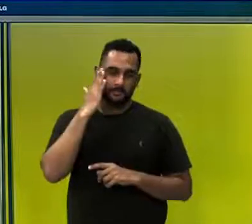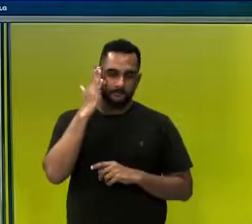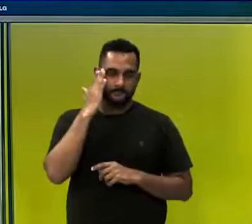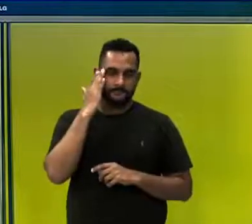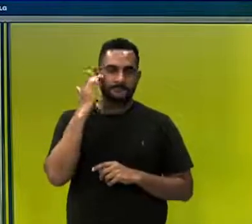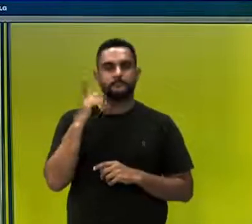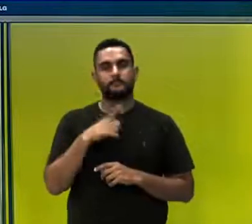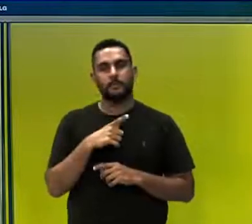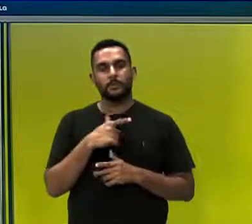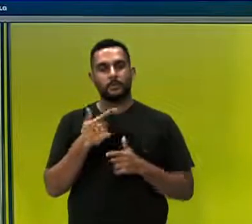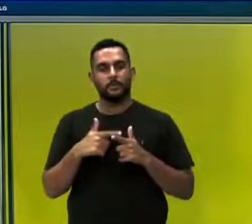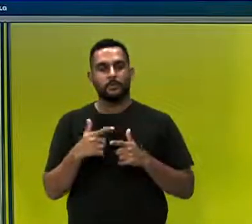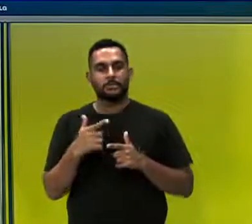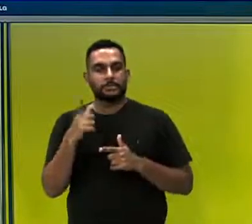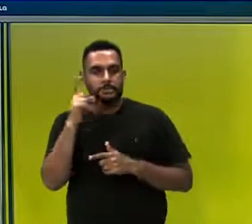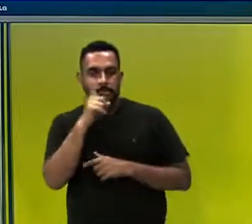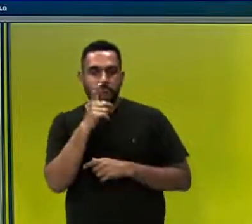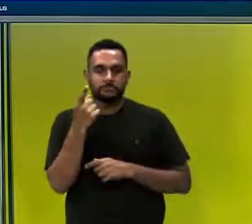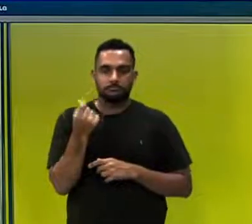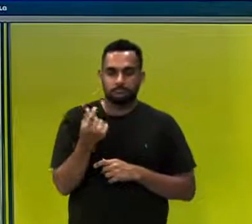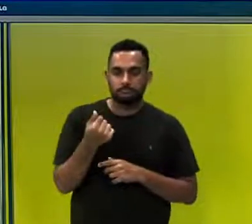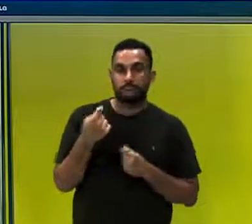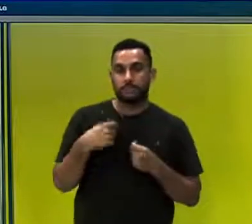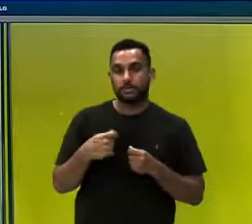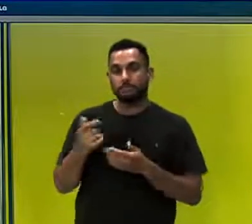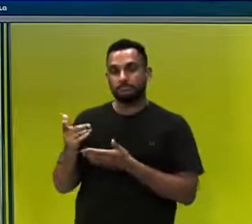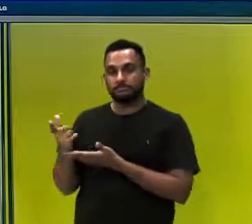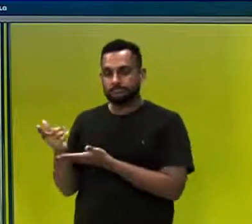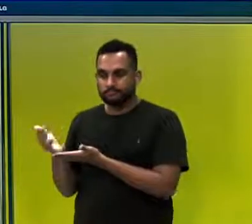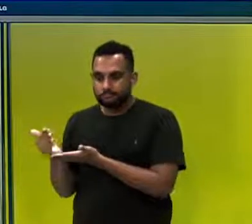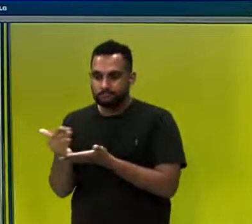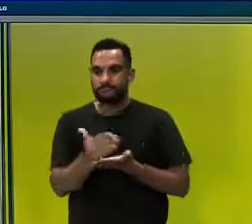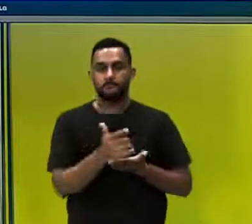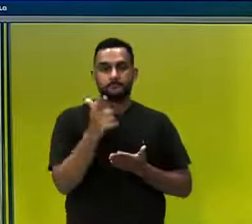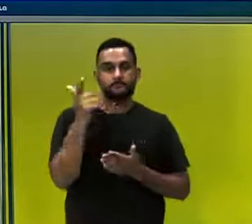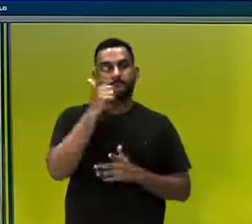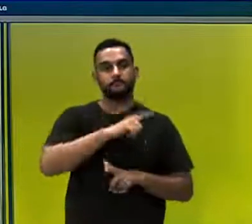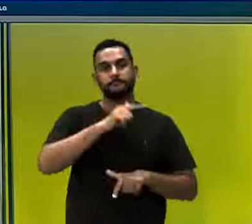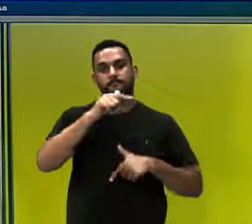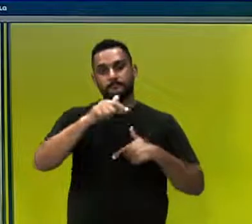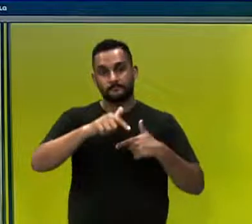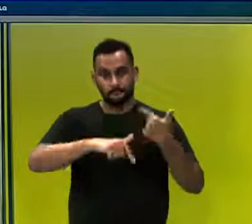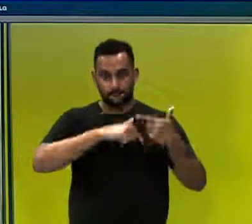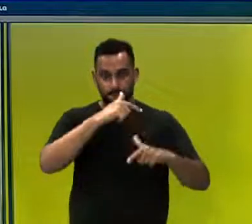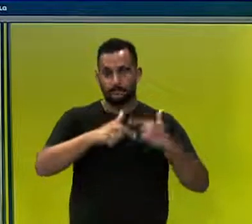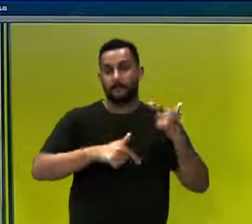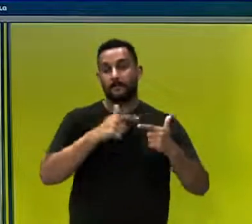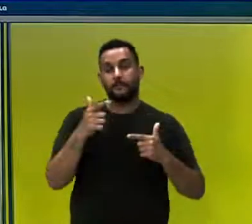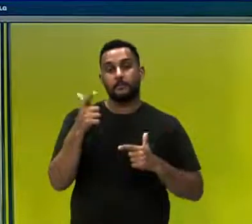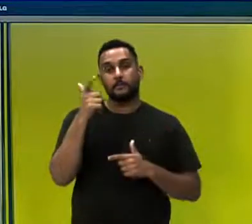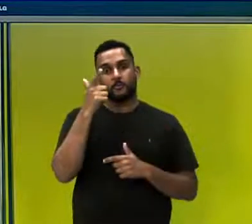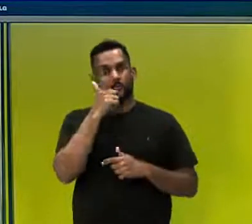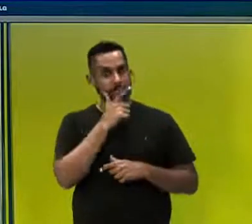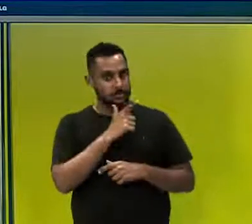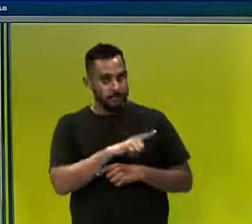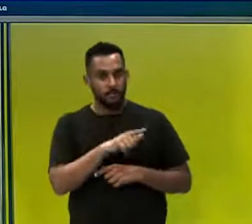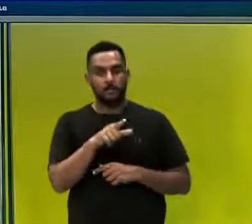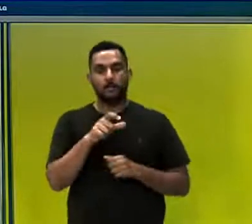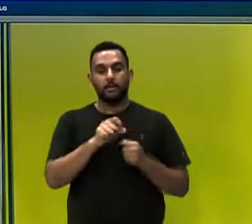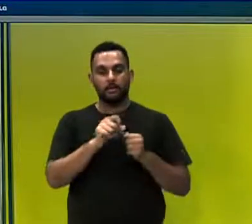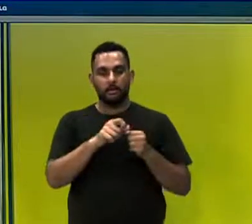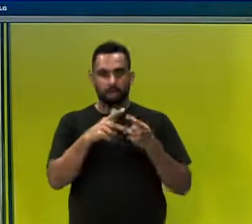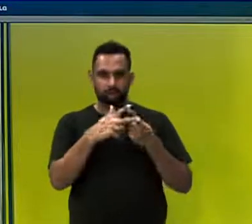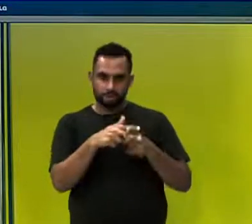inclusive financeiras. É necessário uma arrecadação, gerar emprego ali para essas obras acontecerem e acontecerem antes